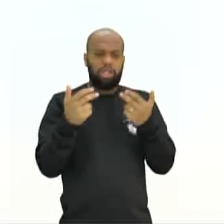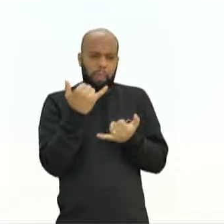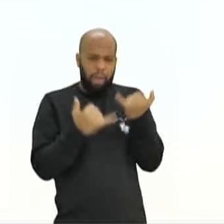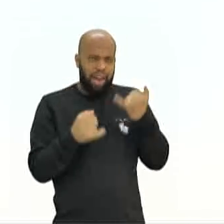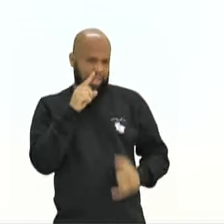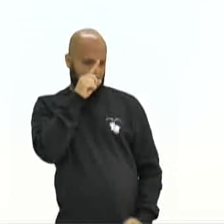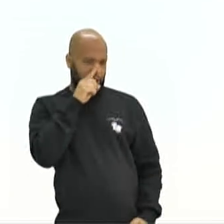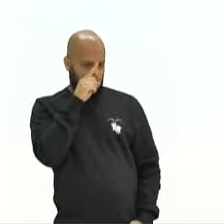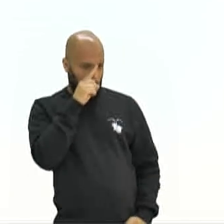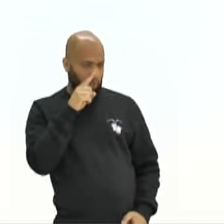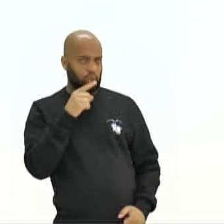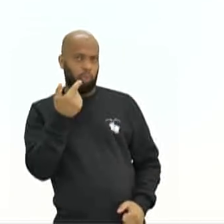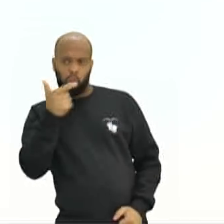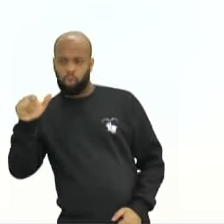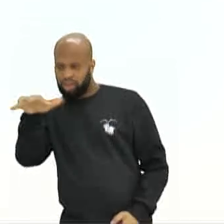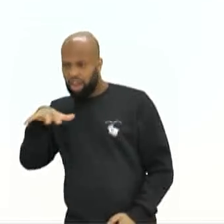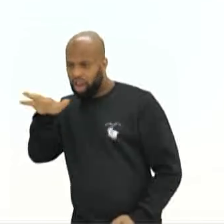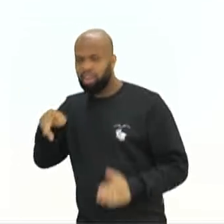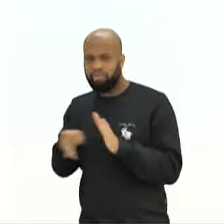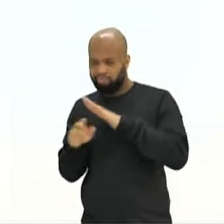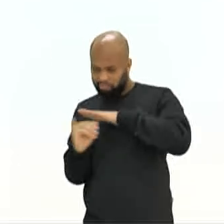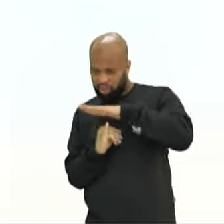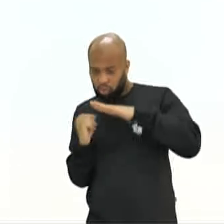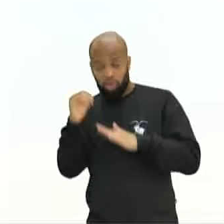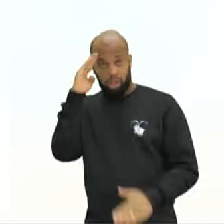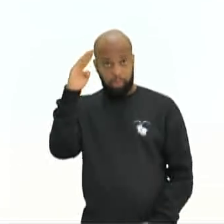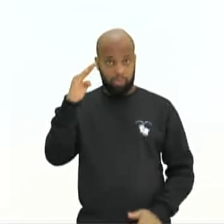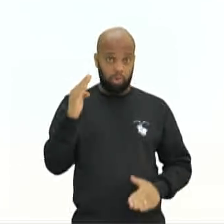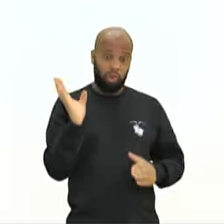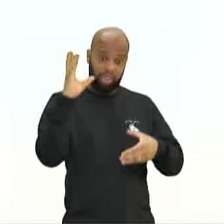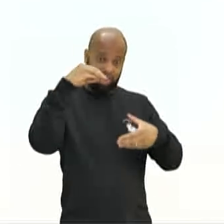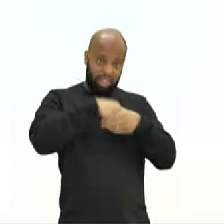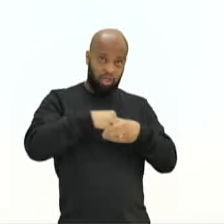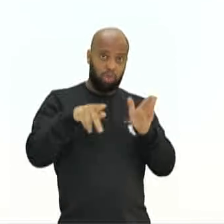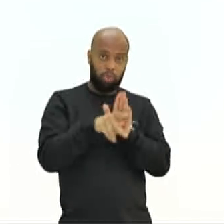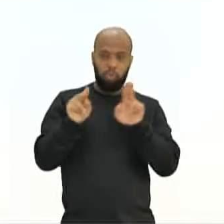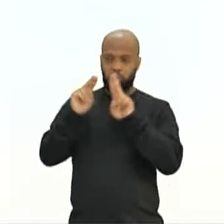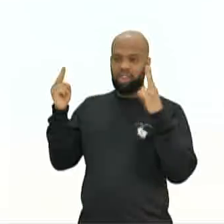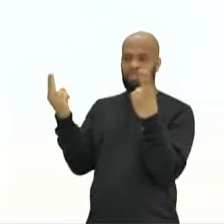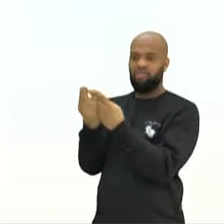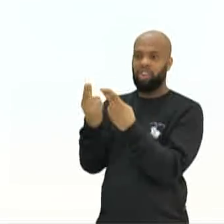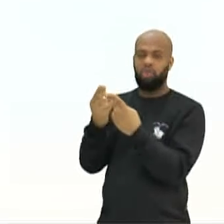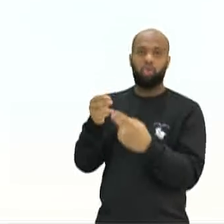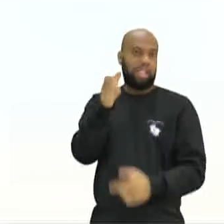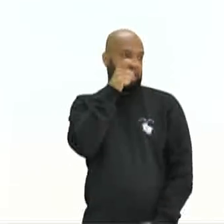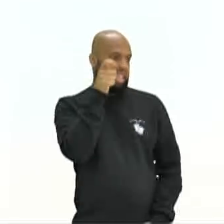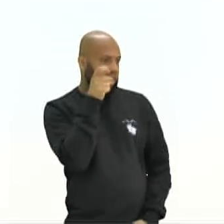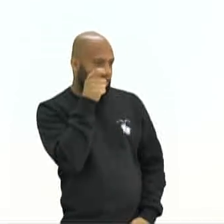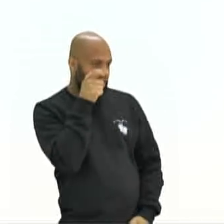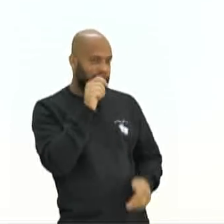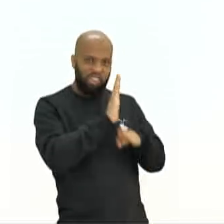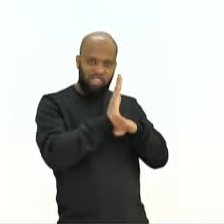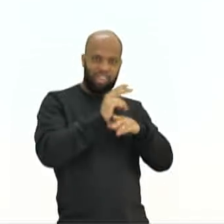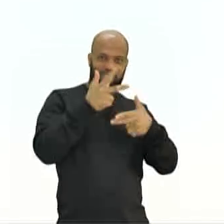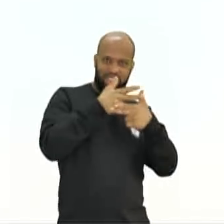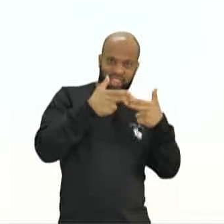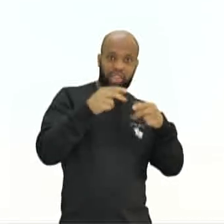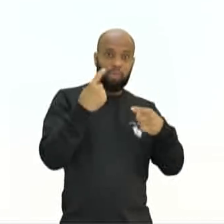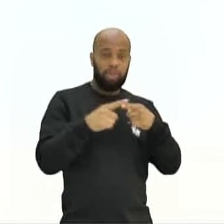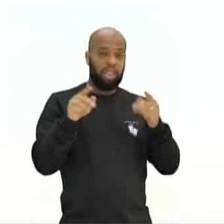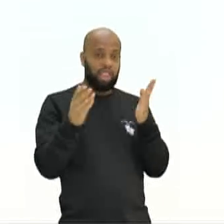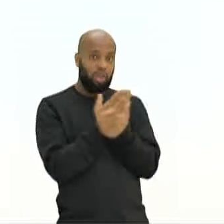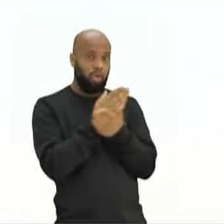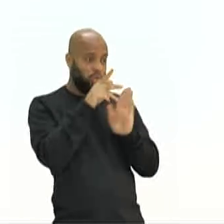pelo resto da indústria, principalmente no mundo do entretenimento, onde projetos nobres são muitas vezes